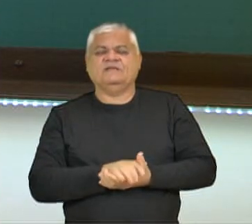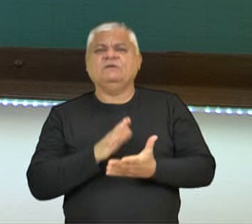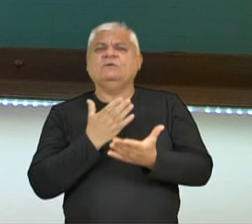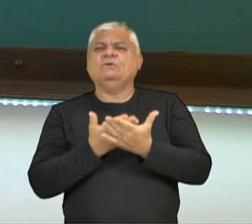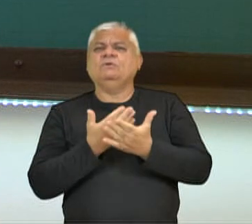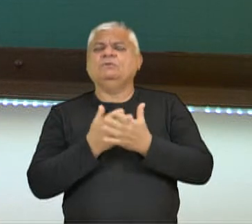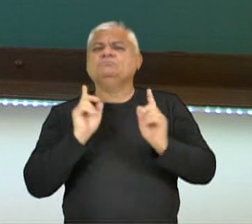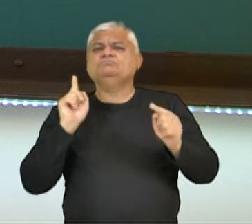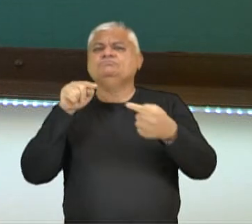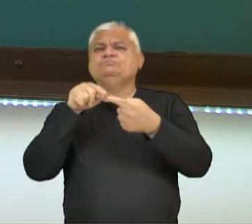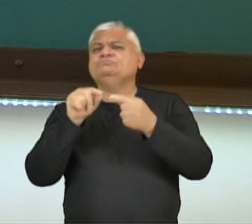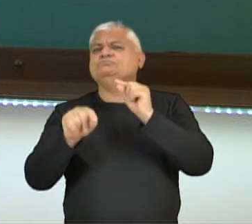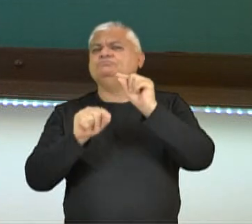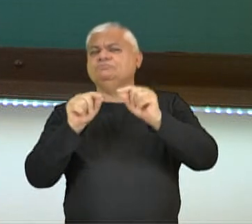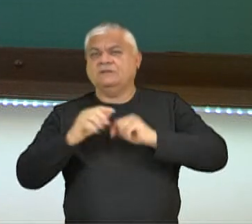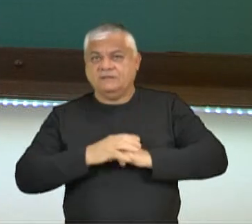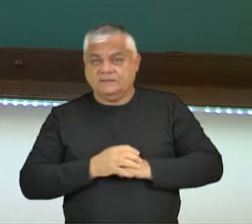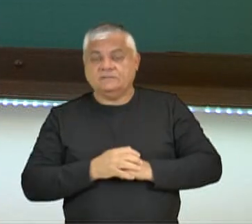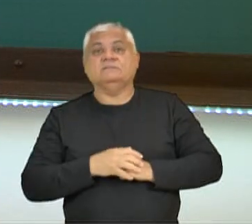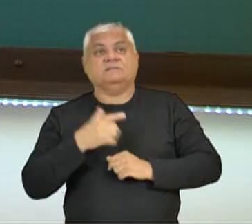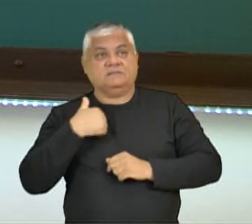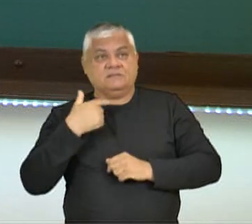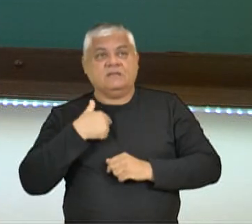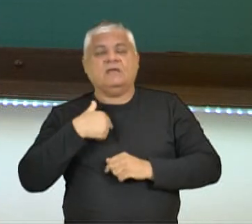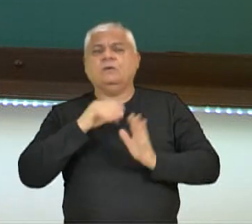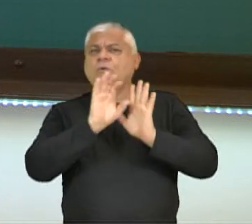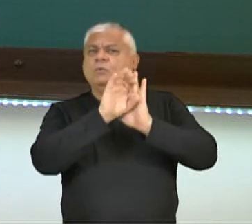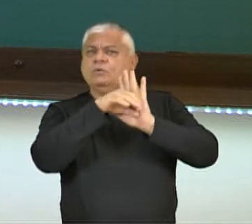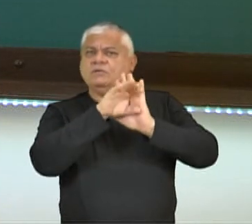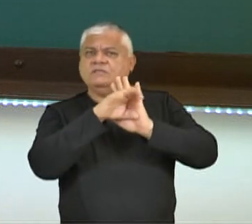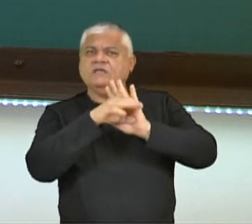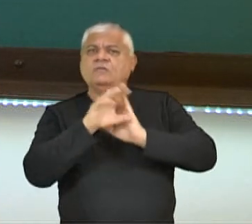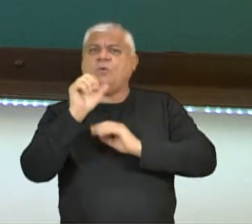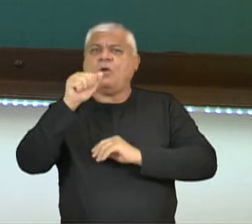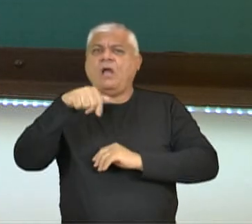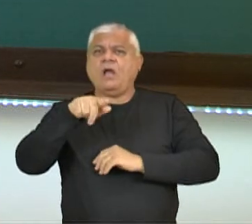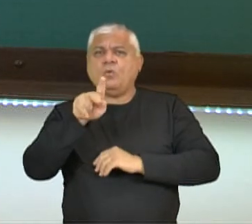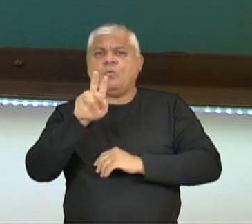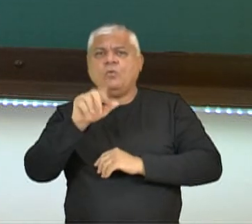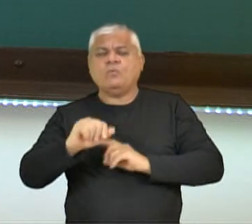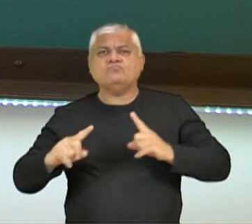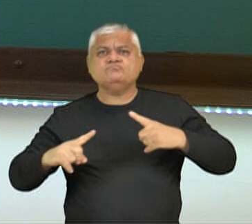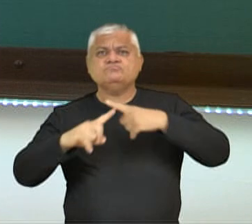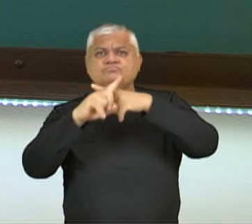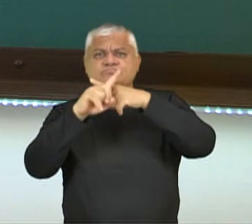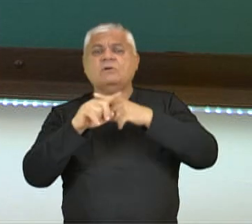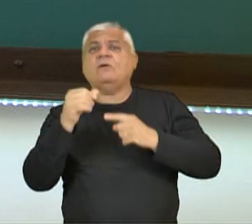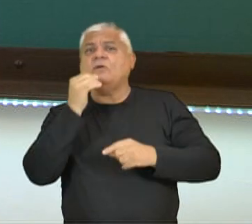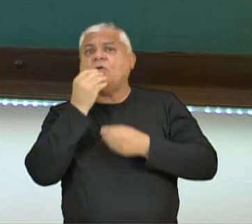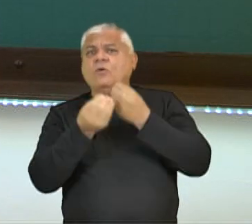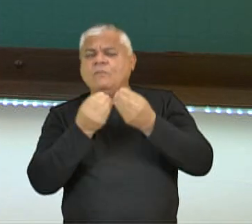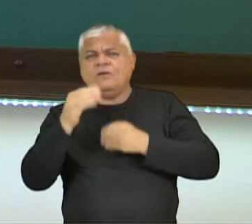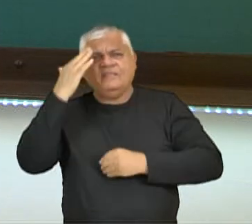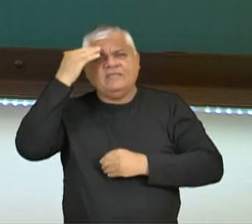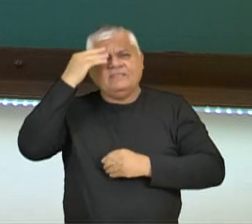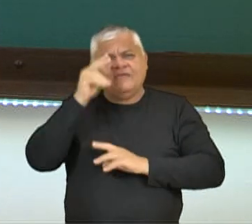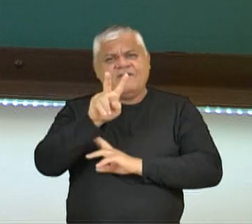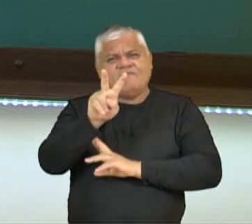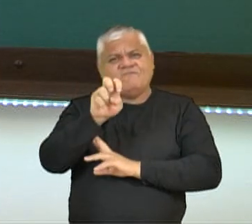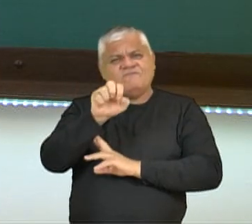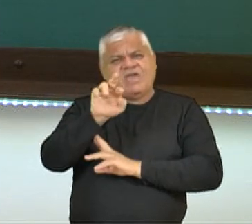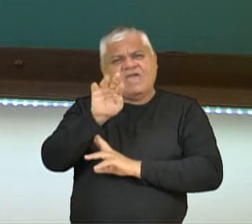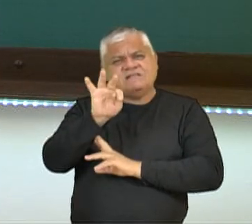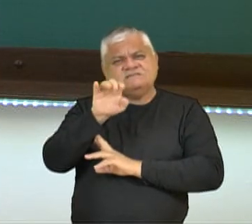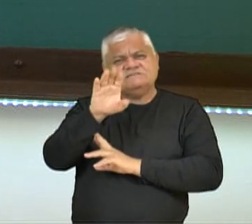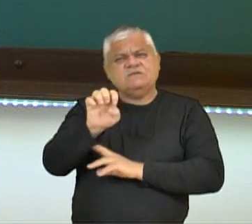nosso objetivo qual é? Estudar o conceito de ângulos opostos pelo vértice. Vamos entender um pouquinho o que é